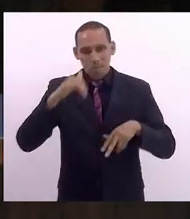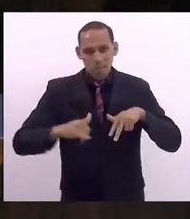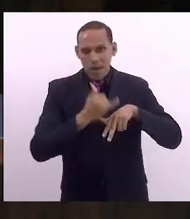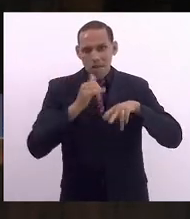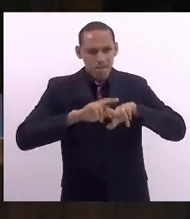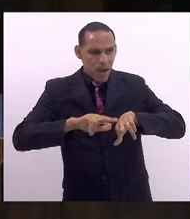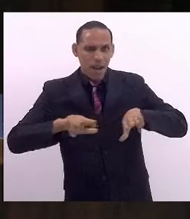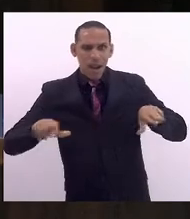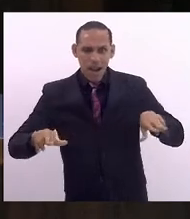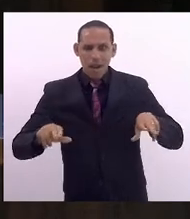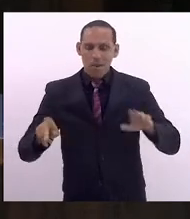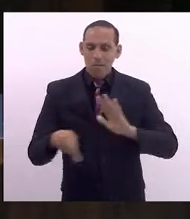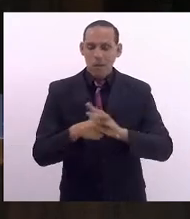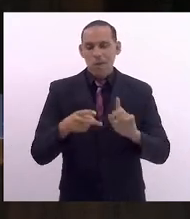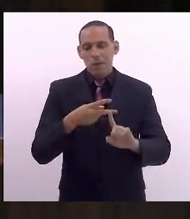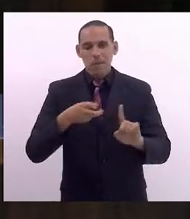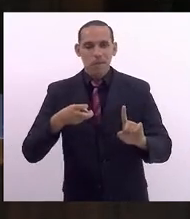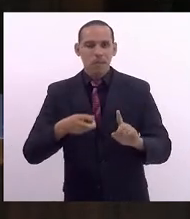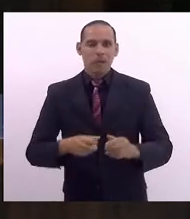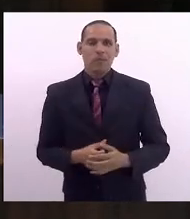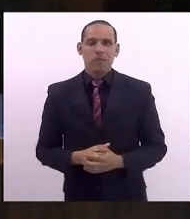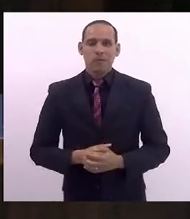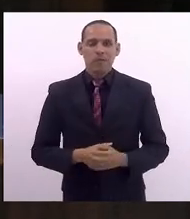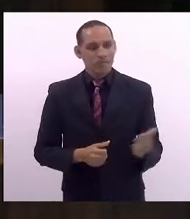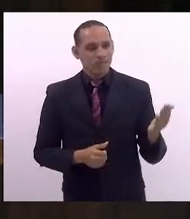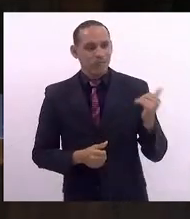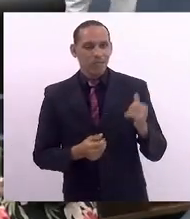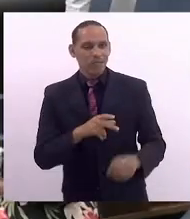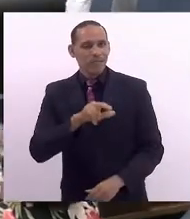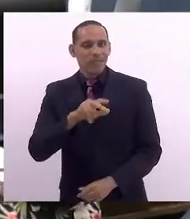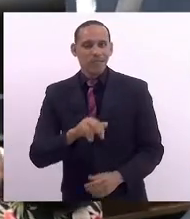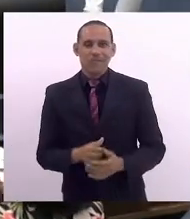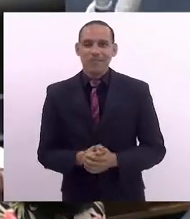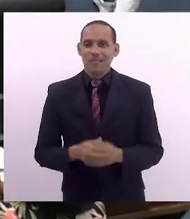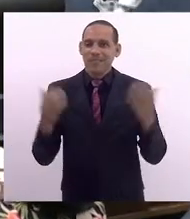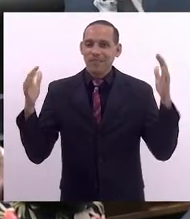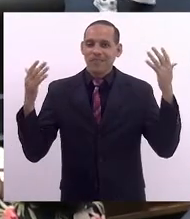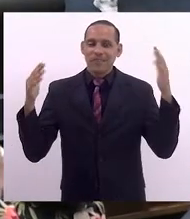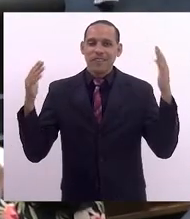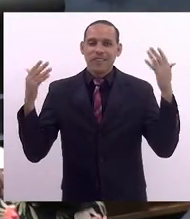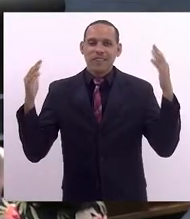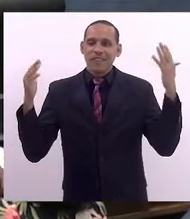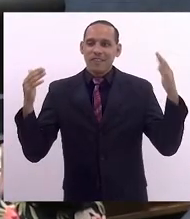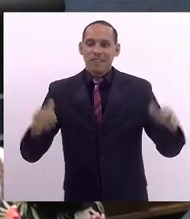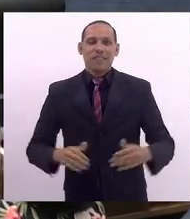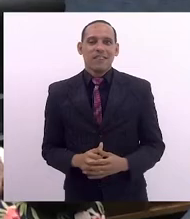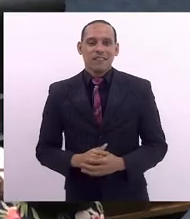vítimas do reconhecimento. Vem para cá, irmãozinho.